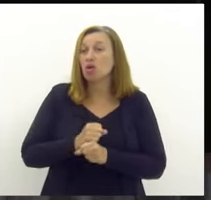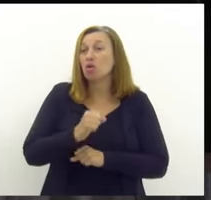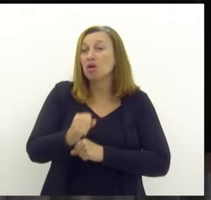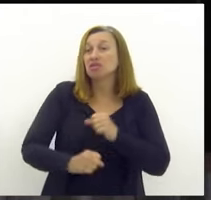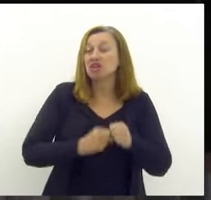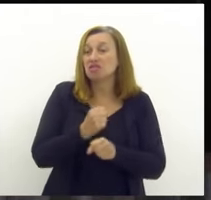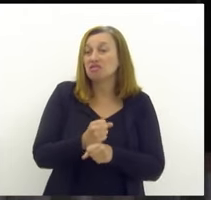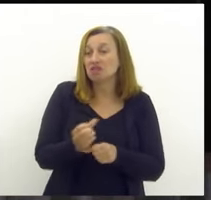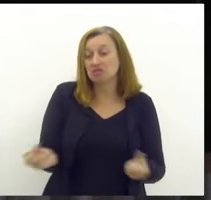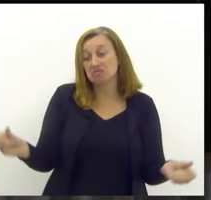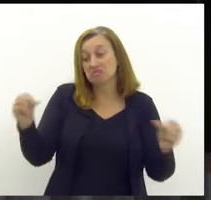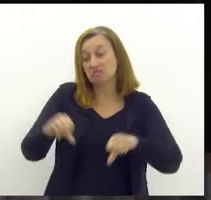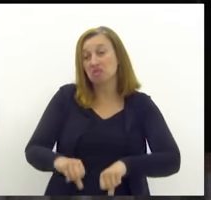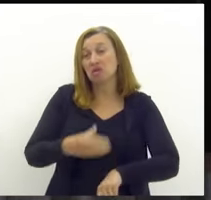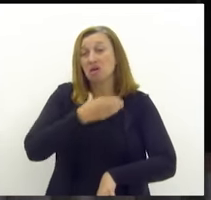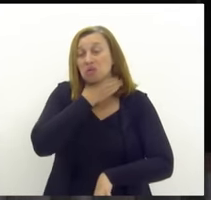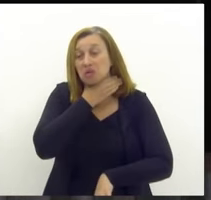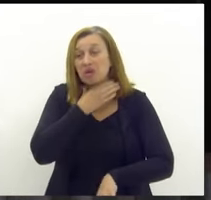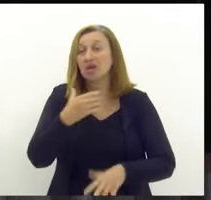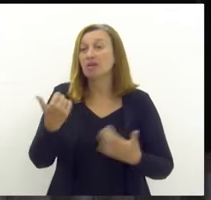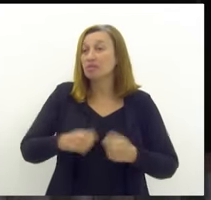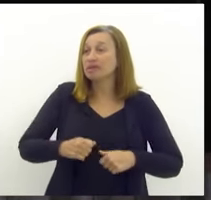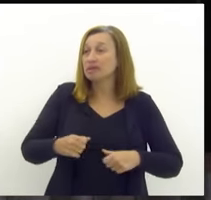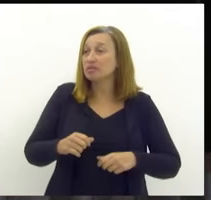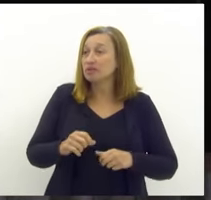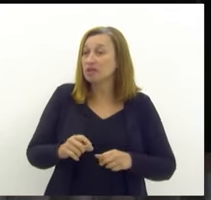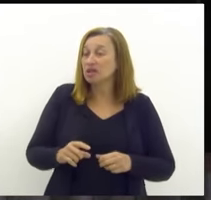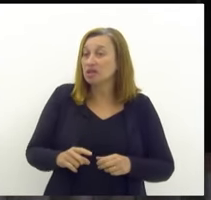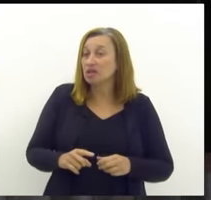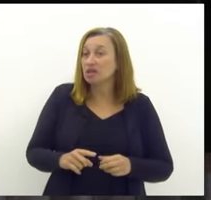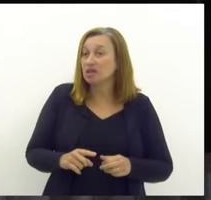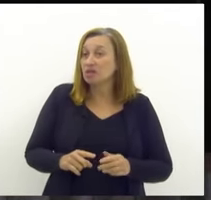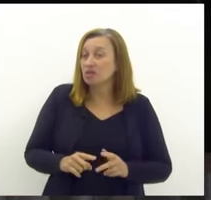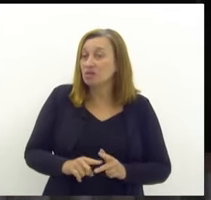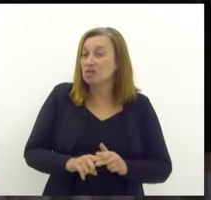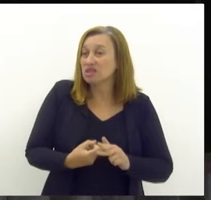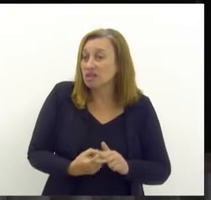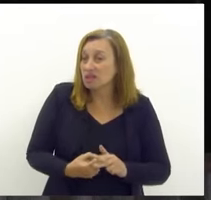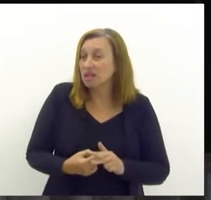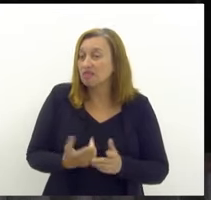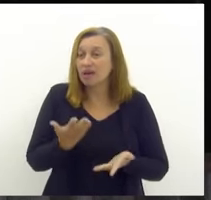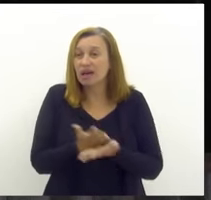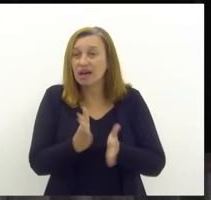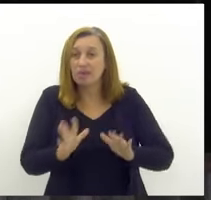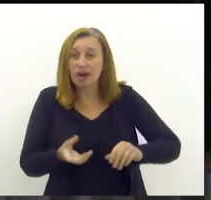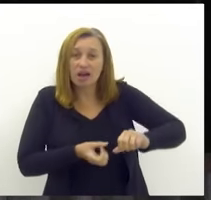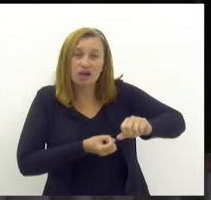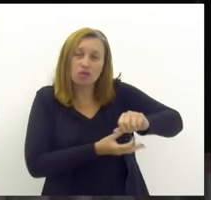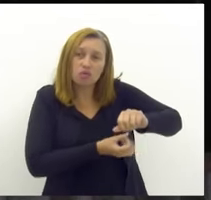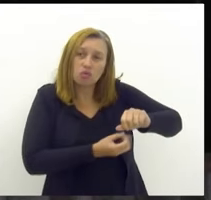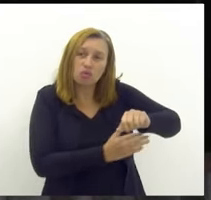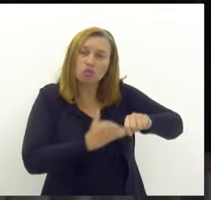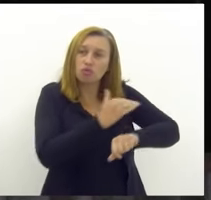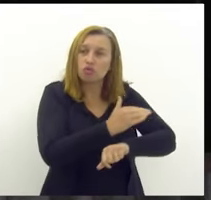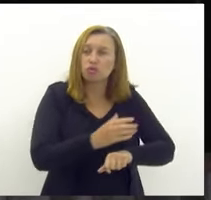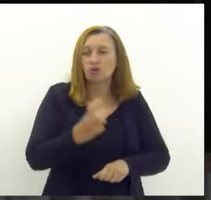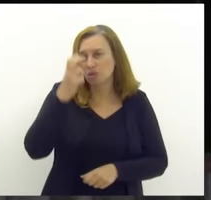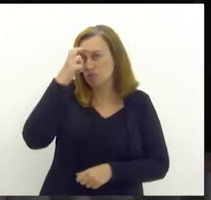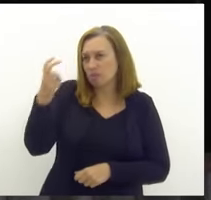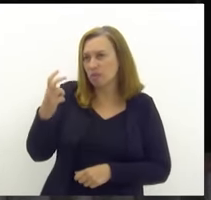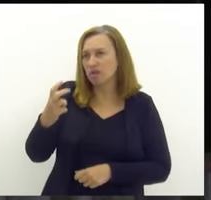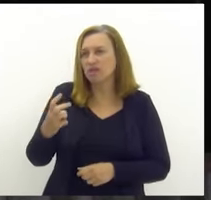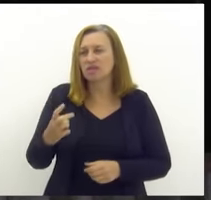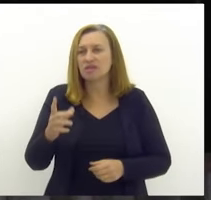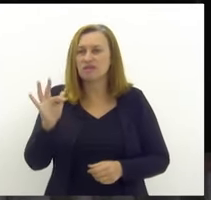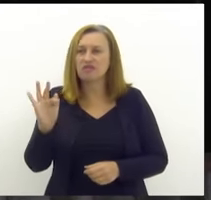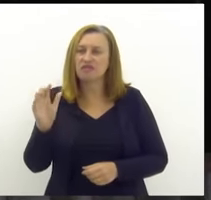bilhões nós temos que Reinventar Vamos acabar com os Fundos aí quer acabar com o fundo de combate à pobreza fundo da Cultura